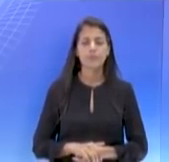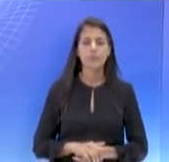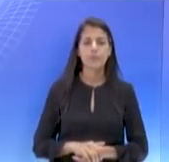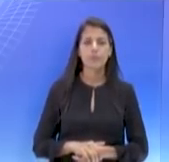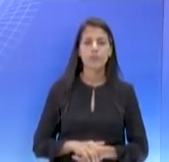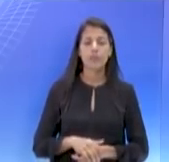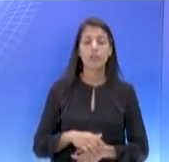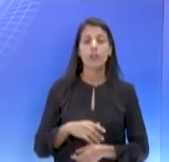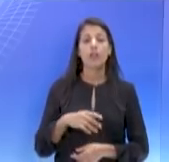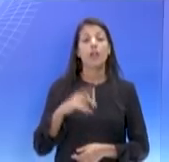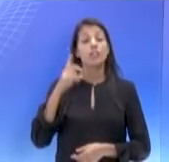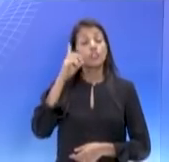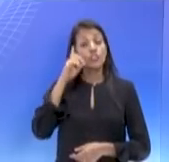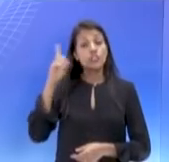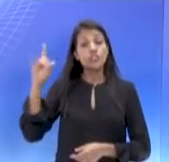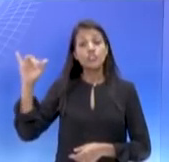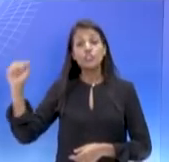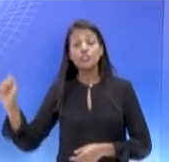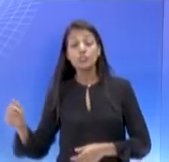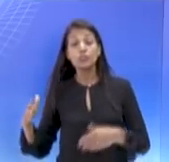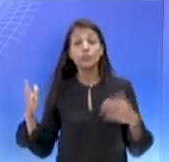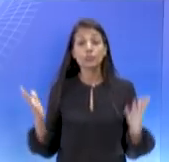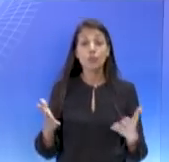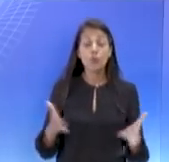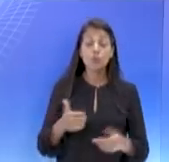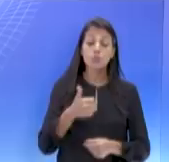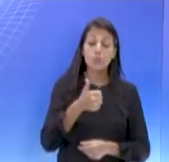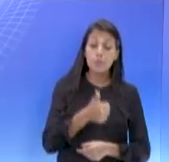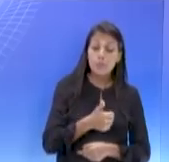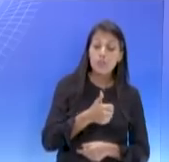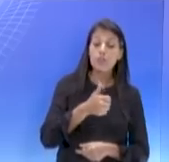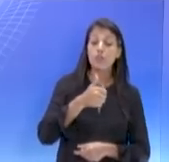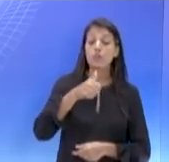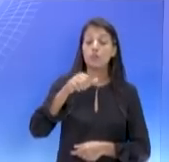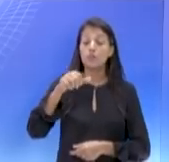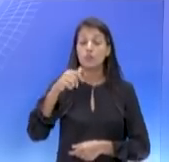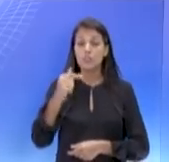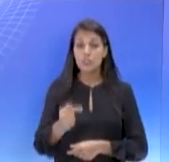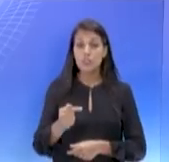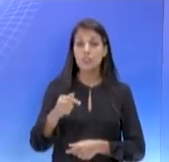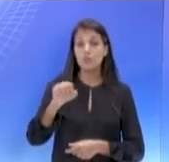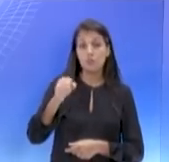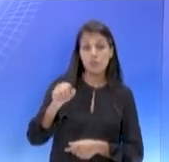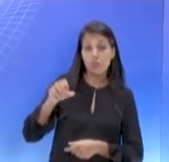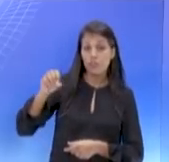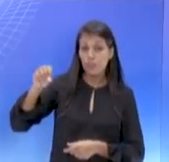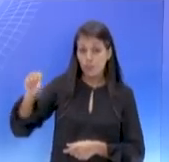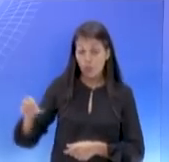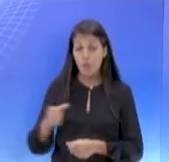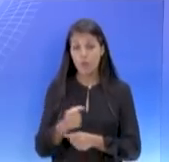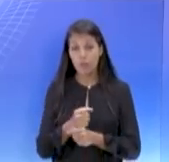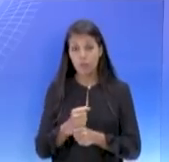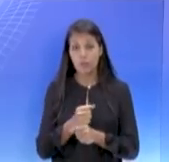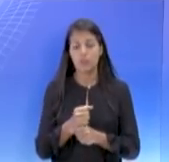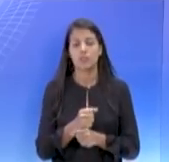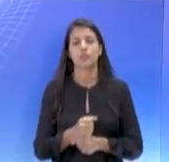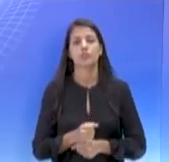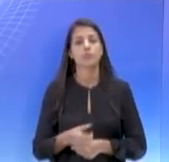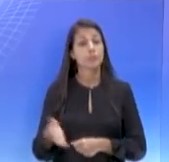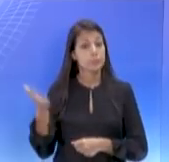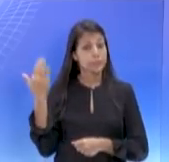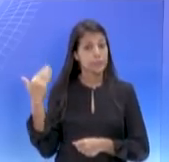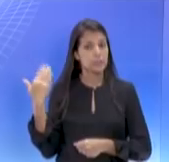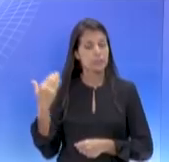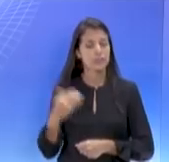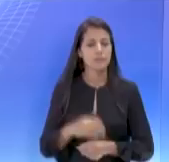nos dias de hoje, 1779, já observamos, é a data do início da Revolução Francesa, que durou uns 100 anos, né? E